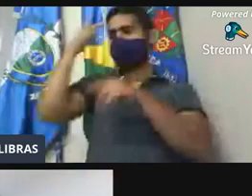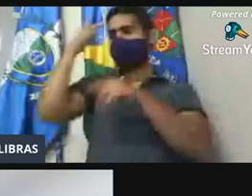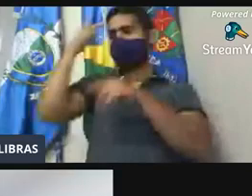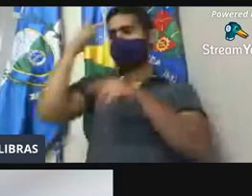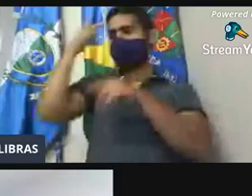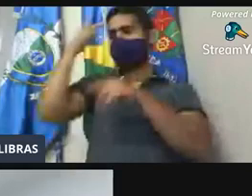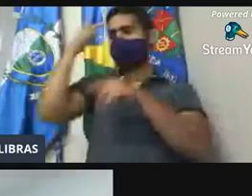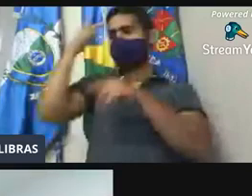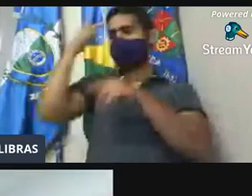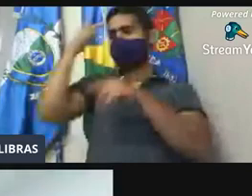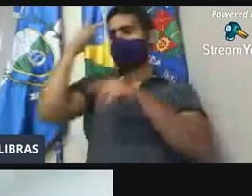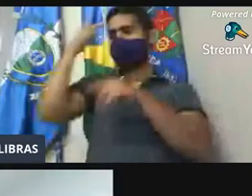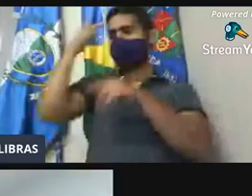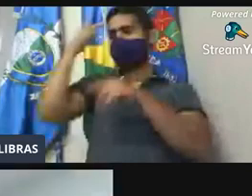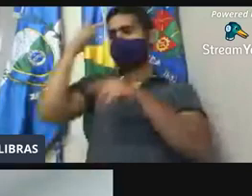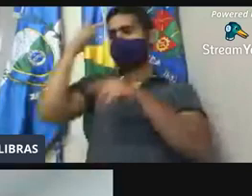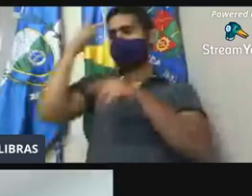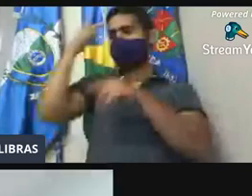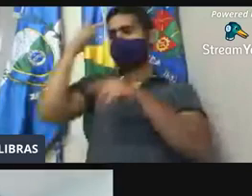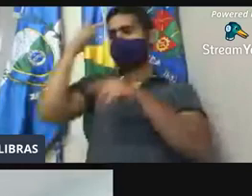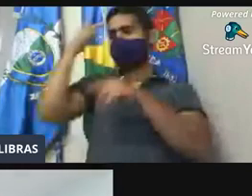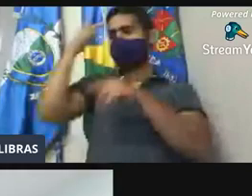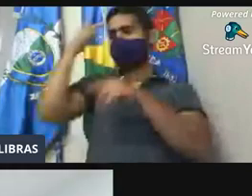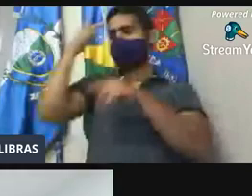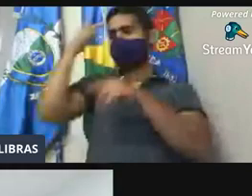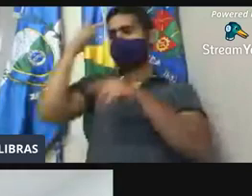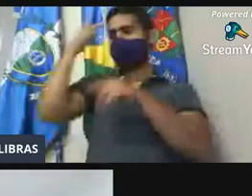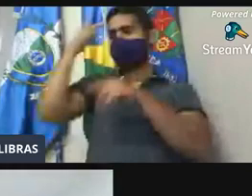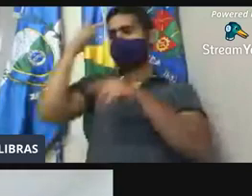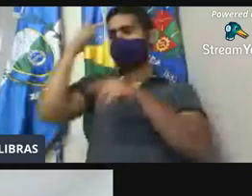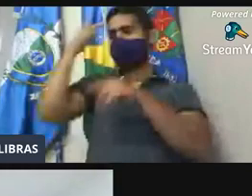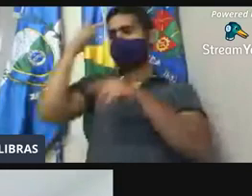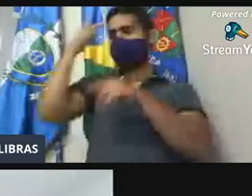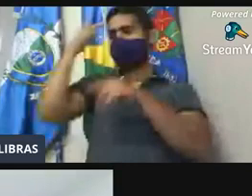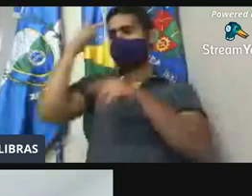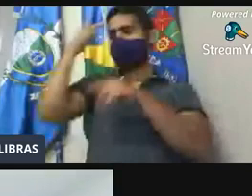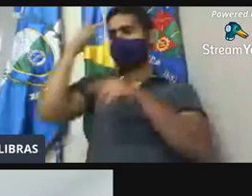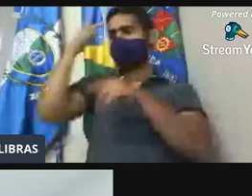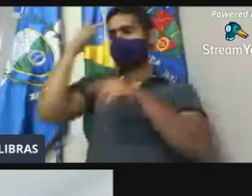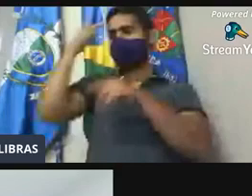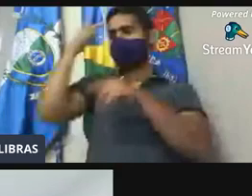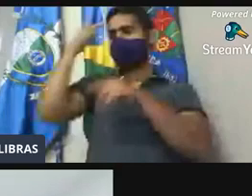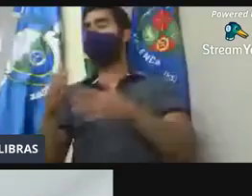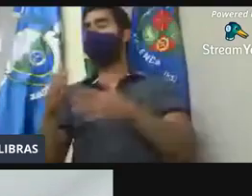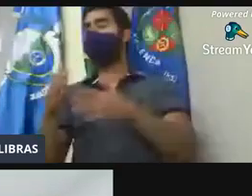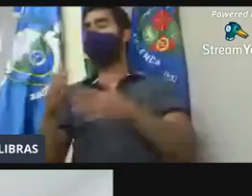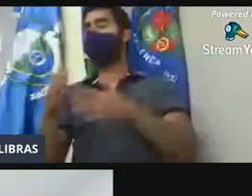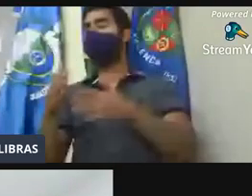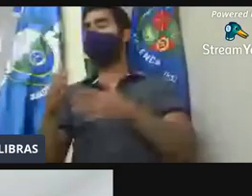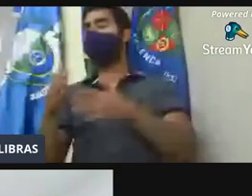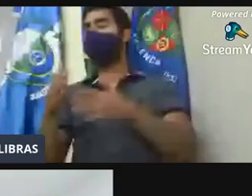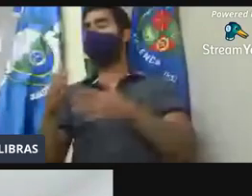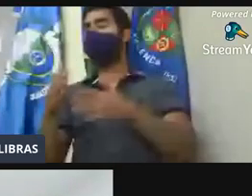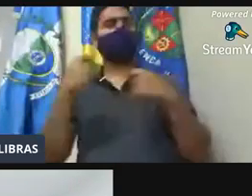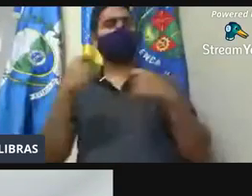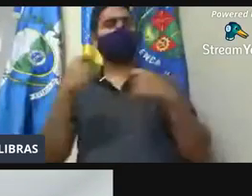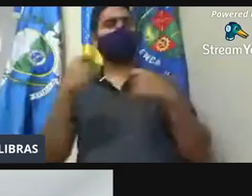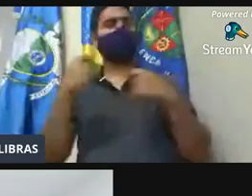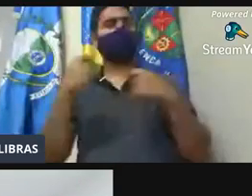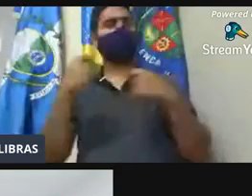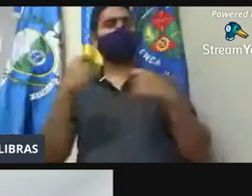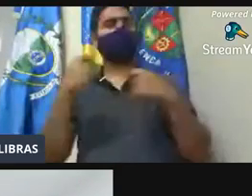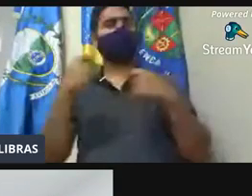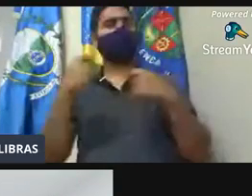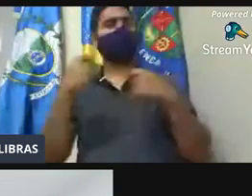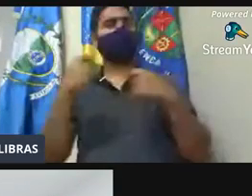dos moradores do local, solicitando um envio do chefe do Executivo para que adote providências necessárias para atender a solicitação dos munícipes. Sala das